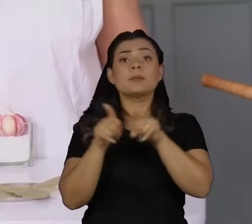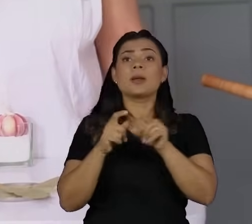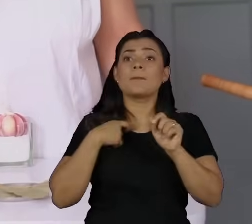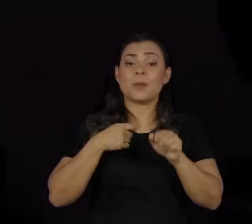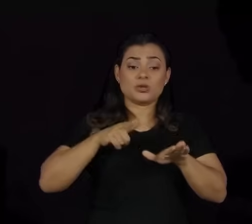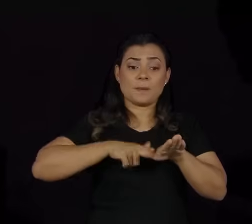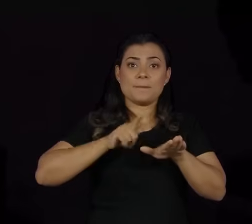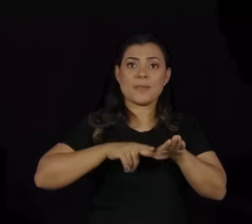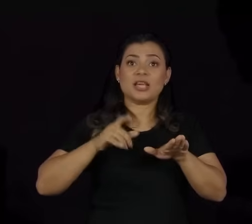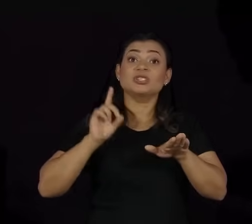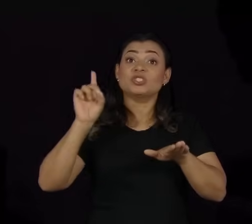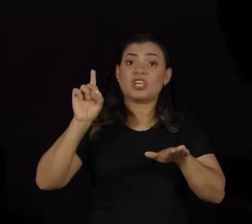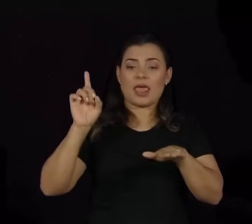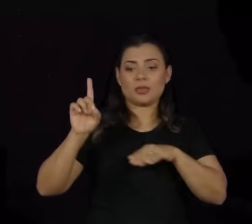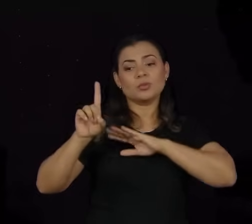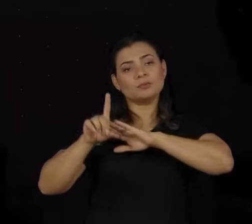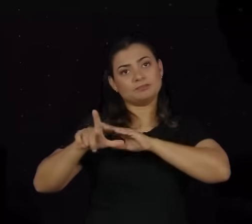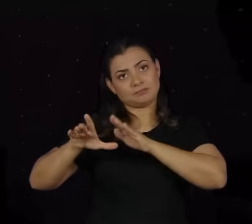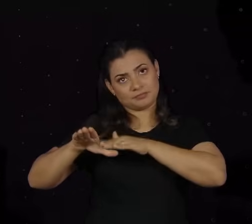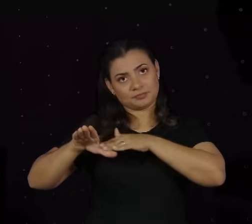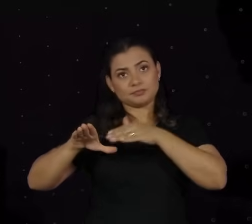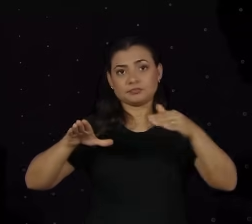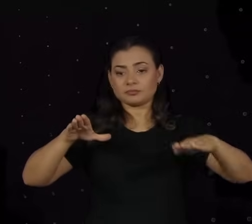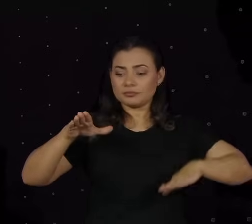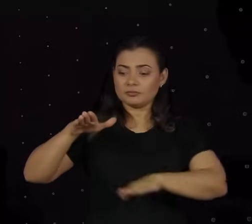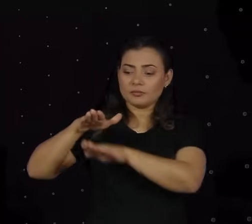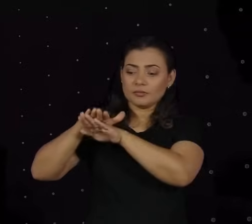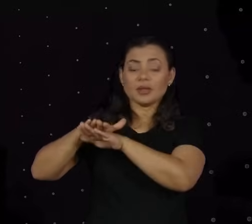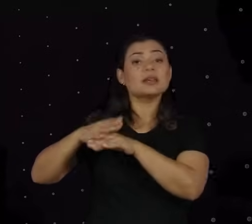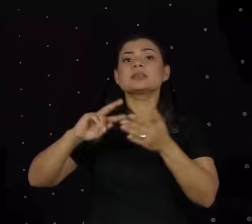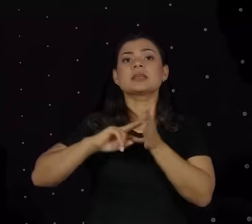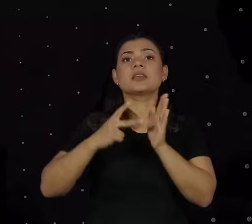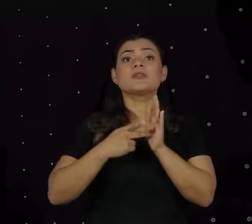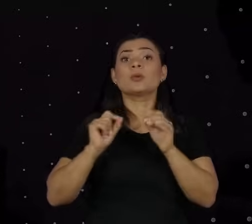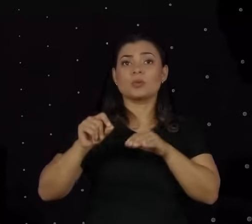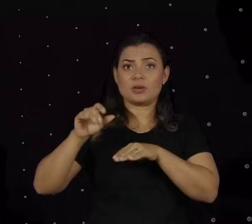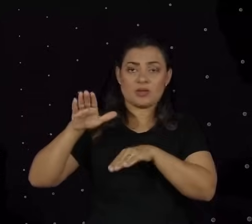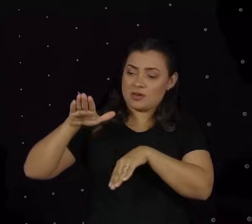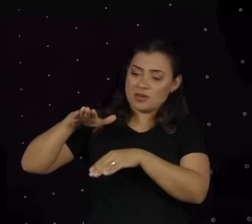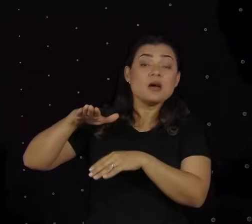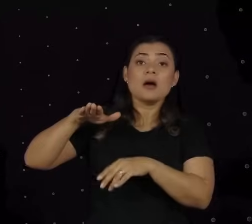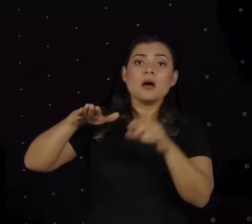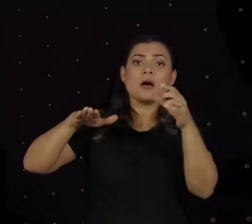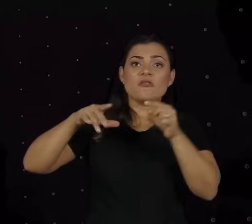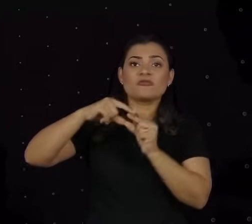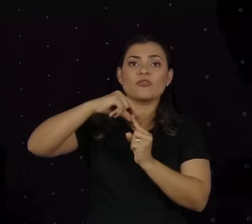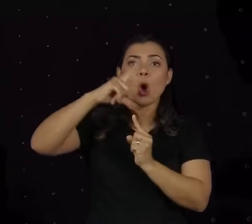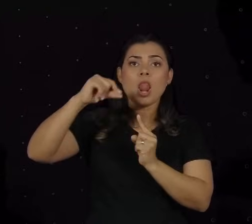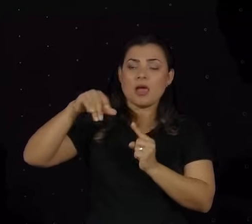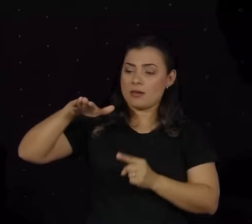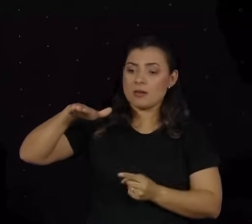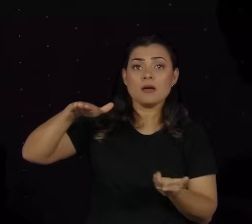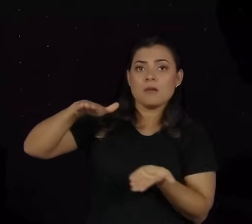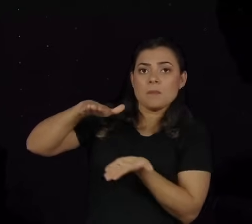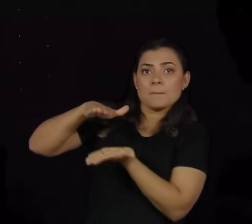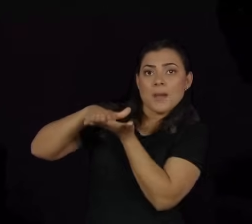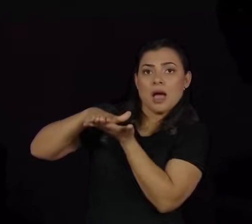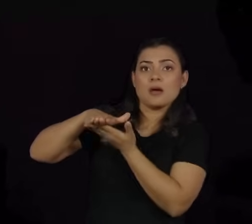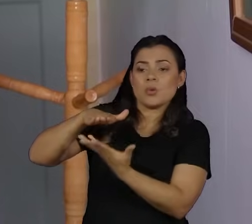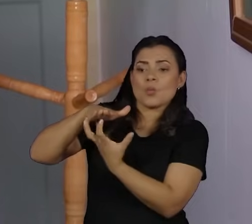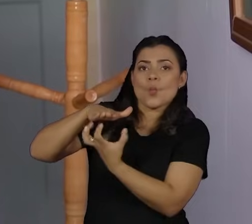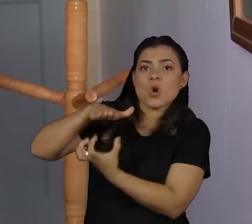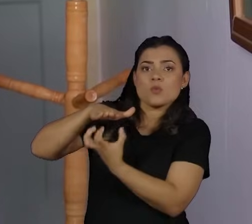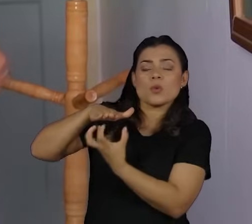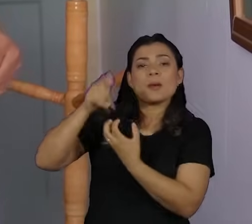pé direito. Você está em conexão com a energia, o louro vai puxar e você vai usar até o amor